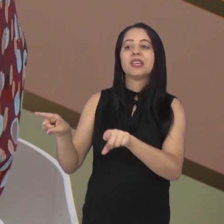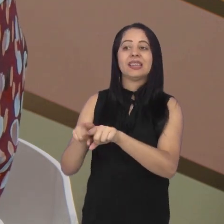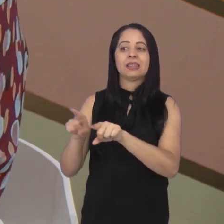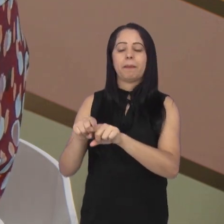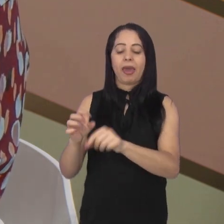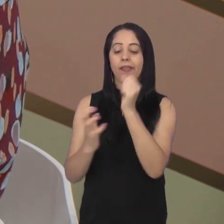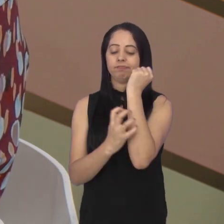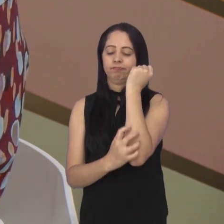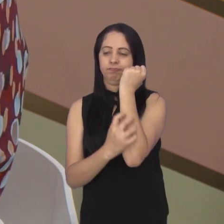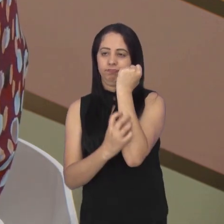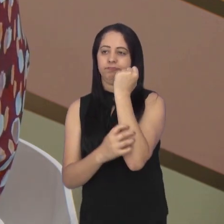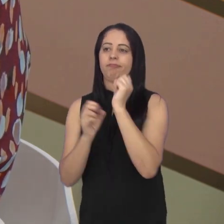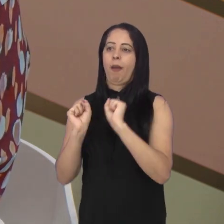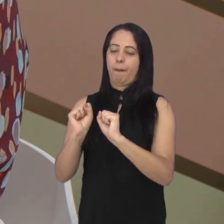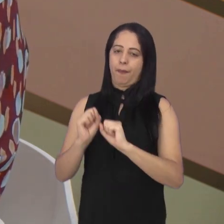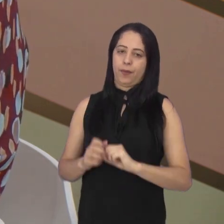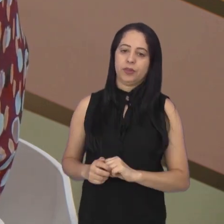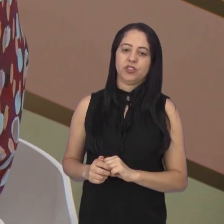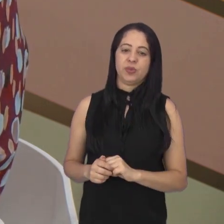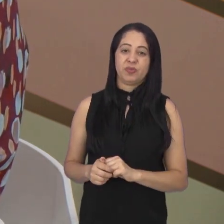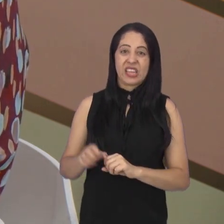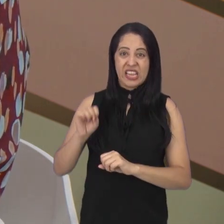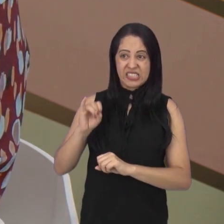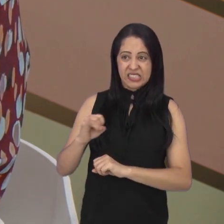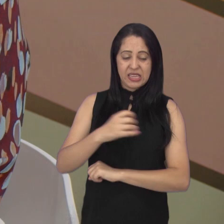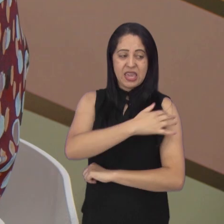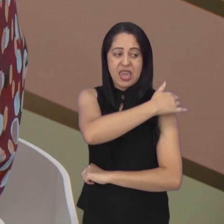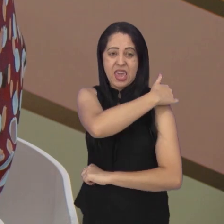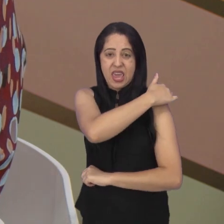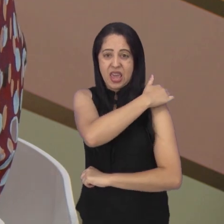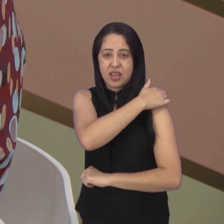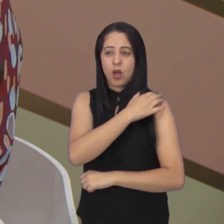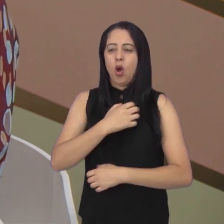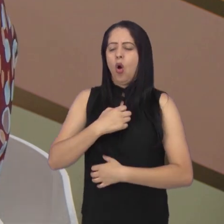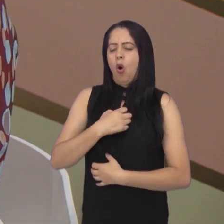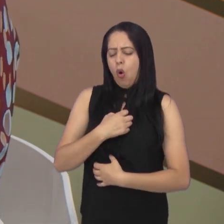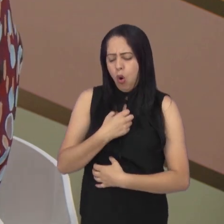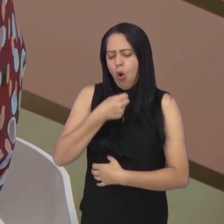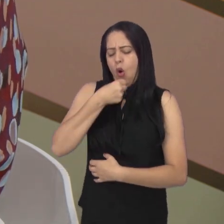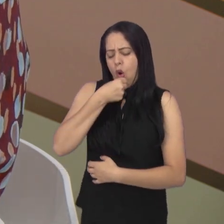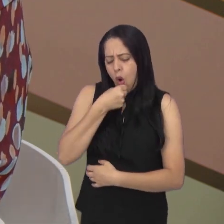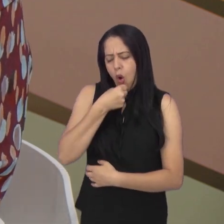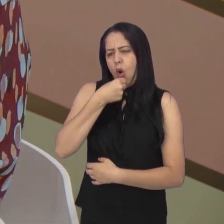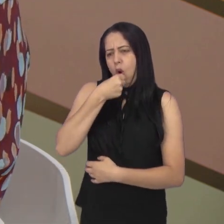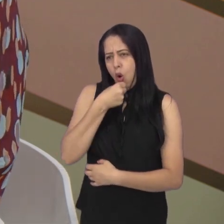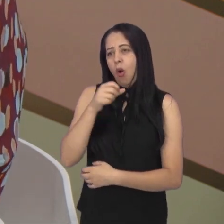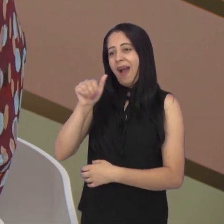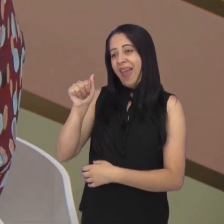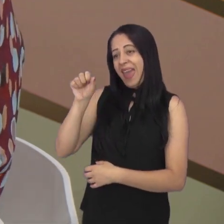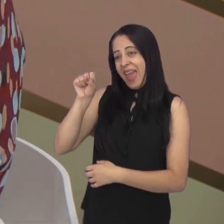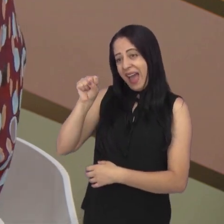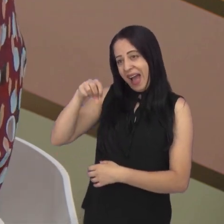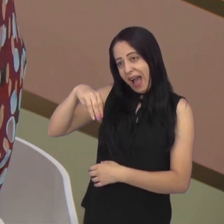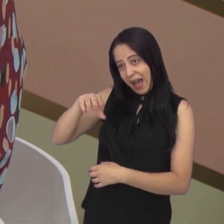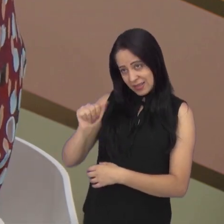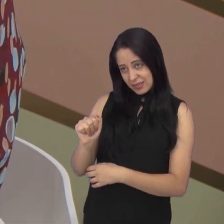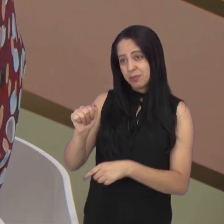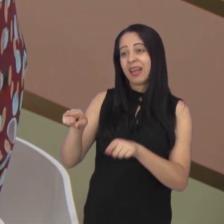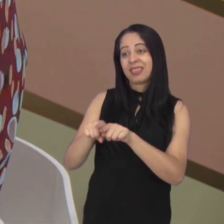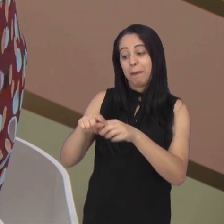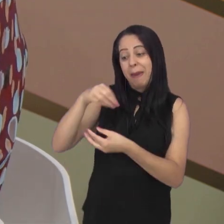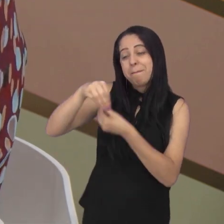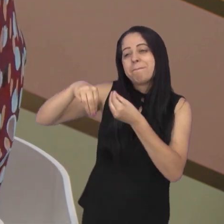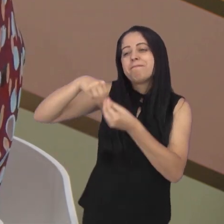os processos alérgicos. Quando essa inflamação vem de causa alérgica, aí é a bronquite asmática, que é a asma, que é uma